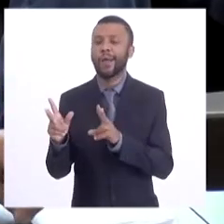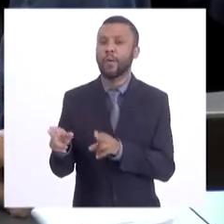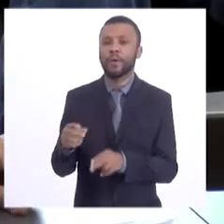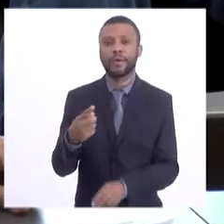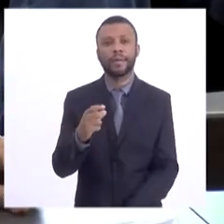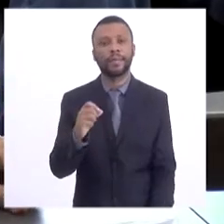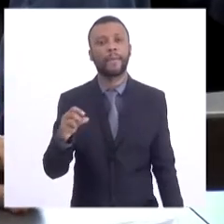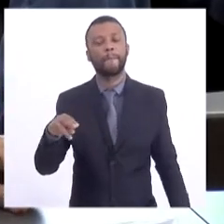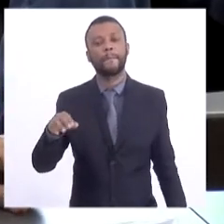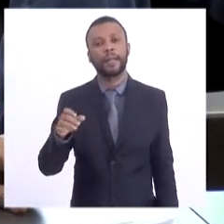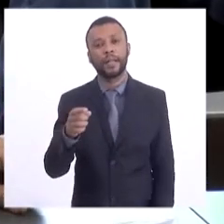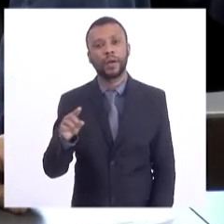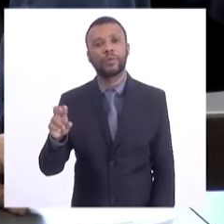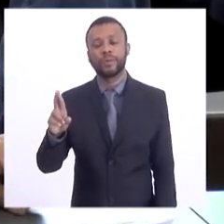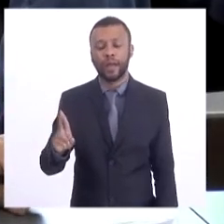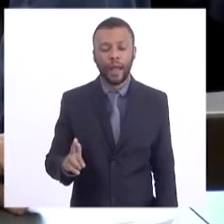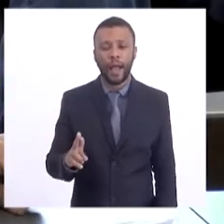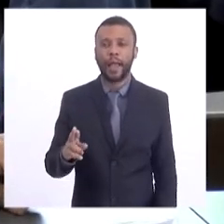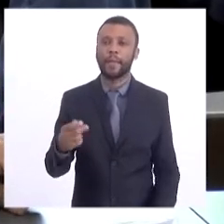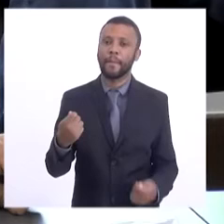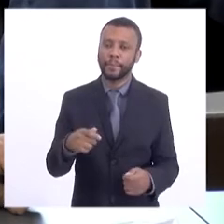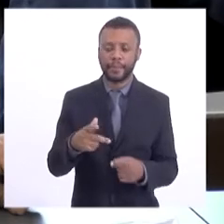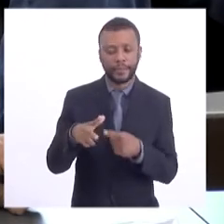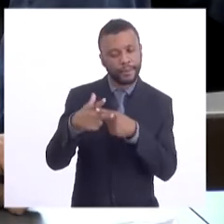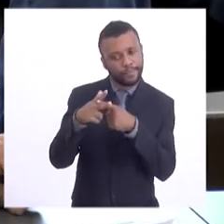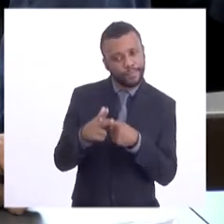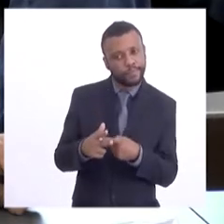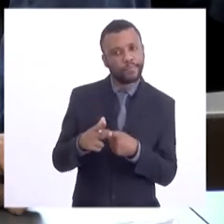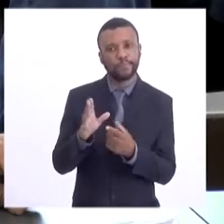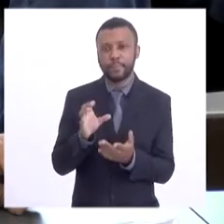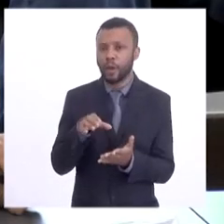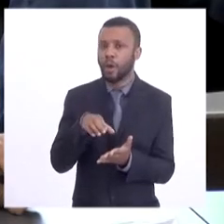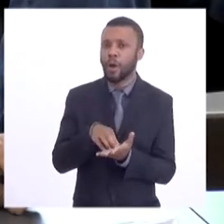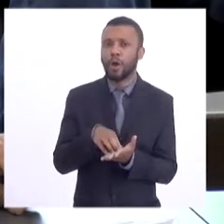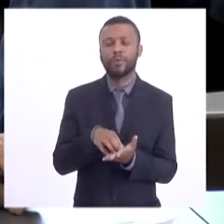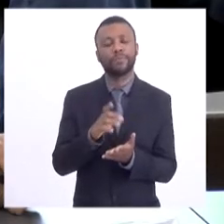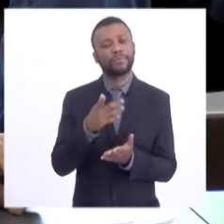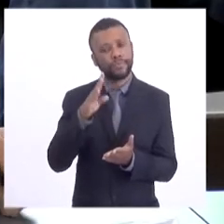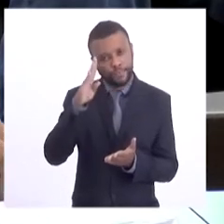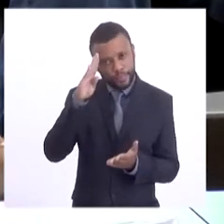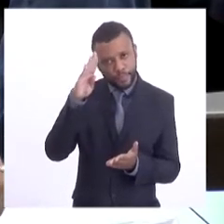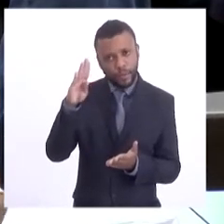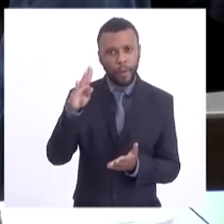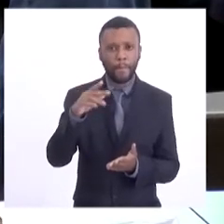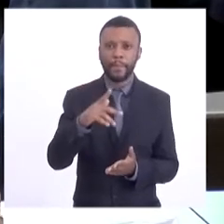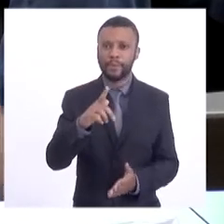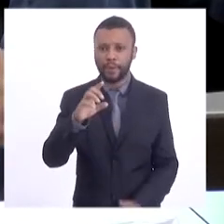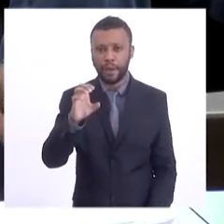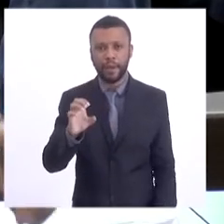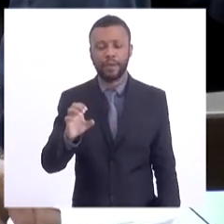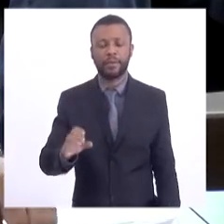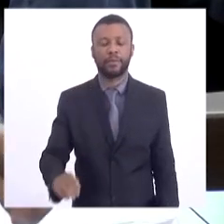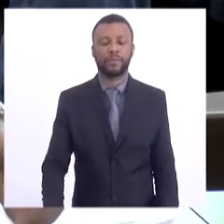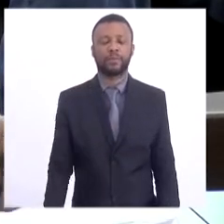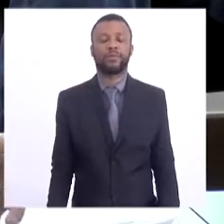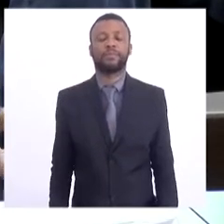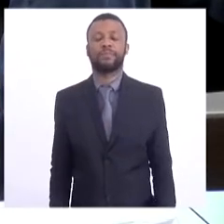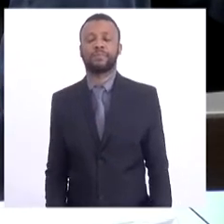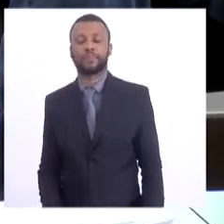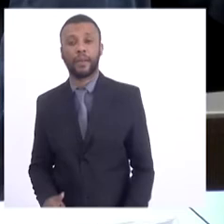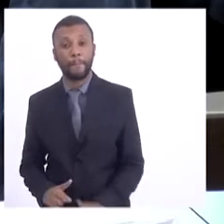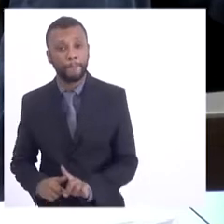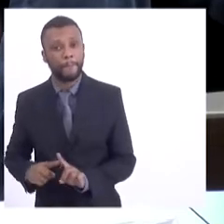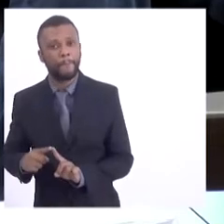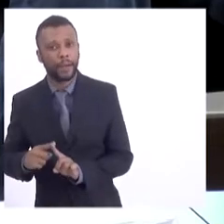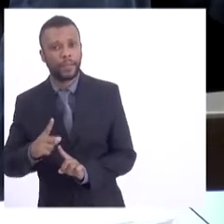de reais tem que ser necessariamente revistos pela pelo órgão Central pela Procuradoria Geral do Estado tão Além disso há uma